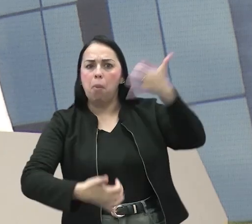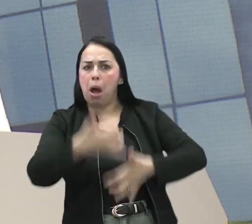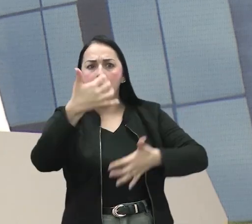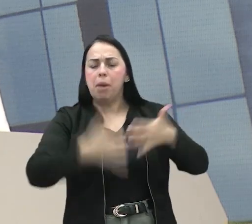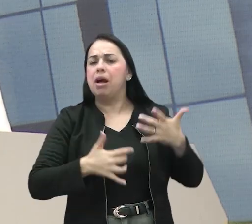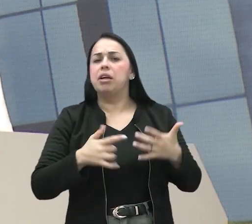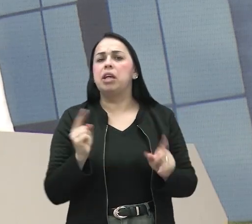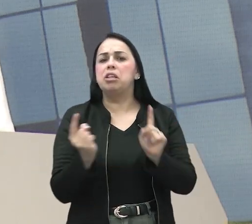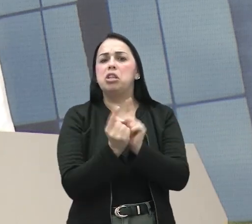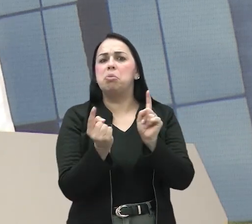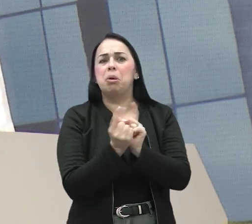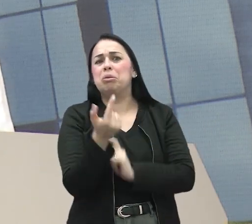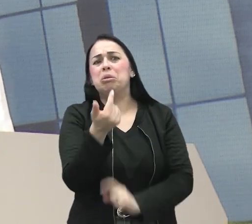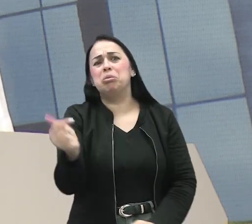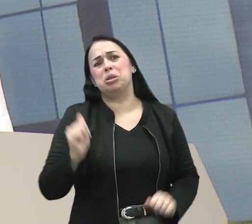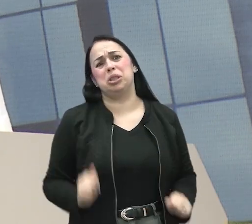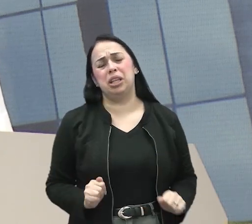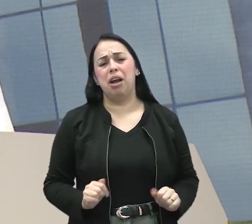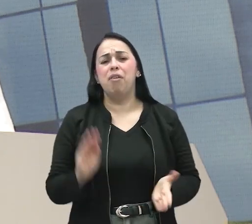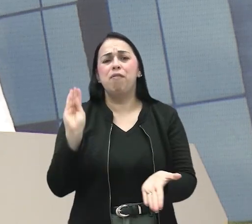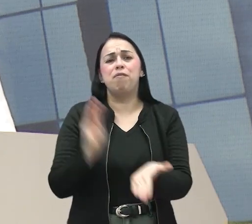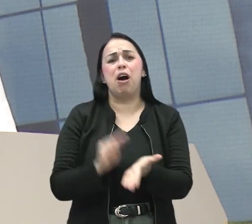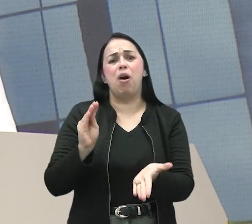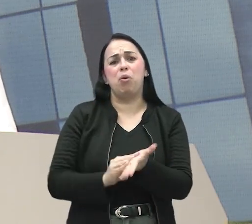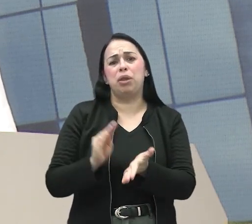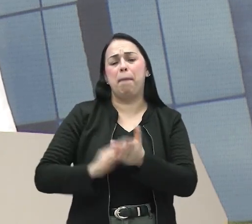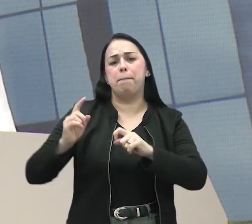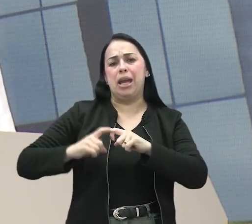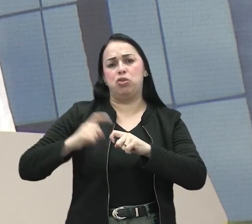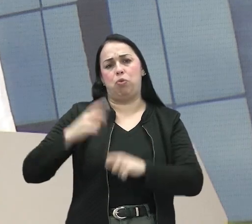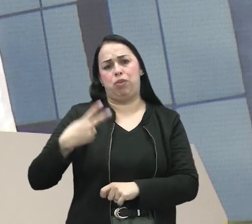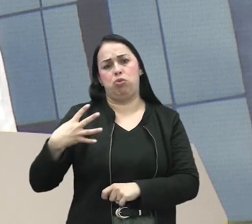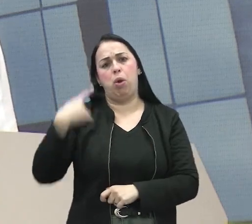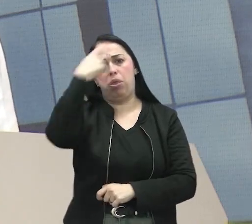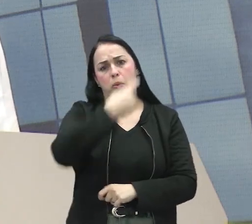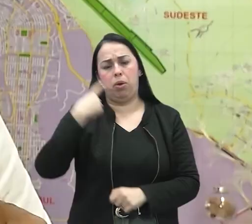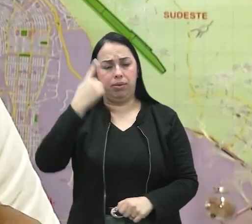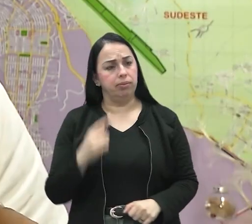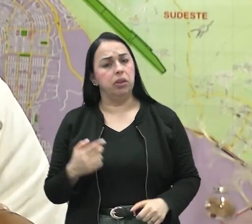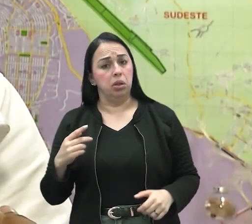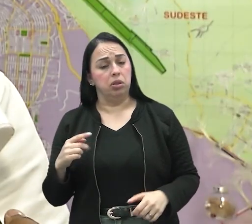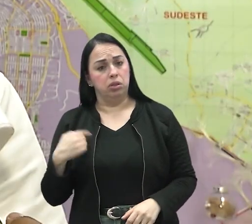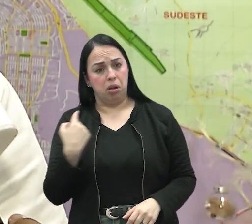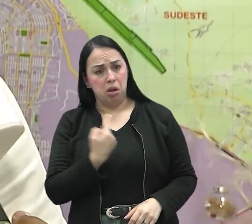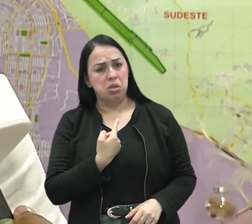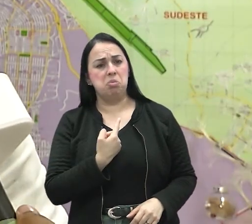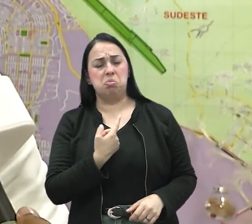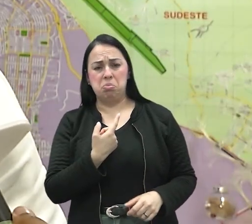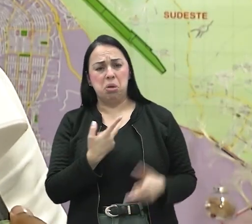ficaram sem atendimento em momentos críticos pela falta de um plantão odontológico na cidade. A gente